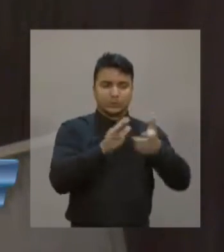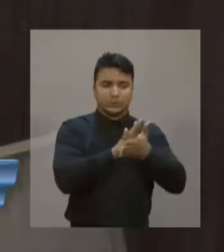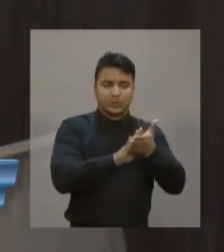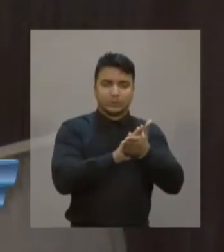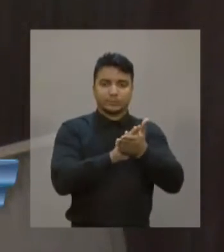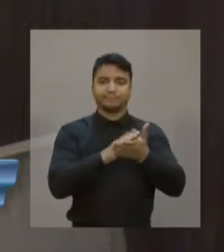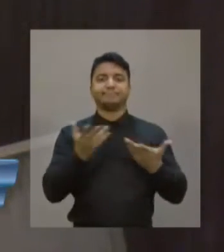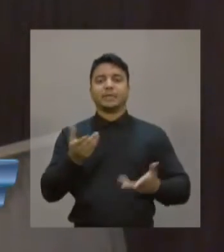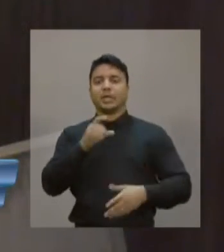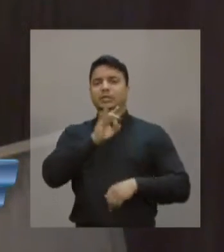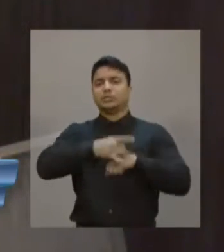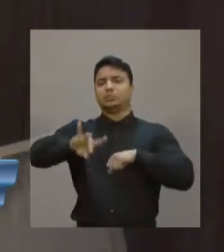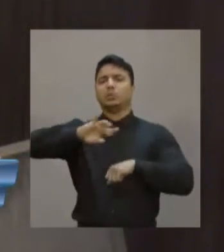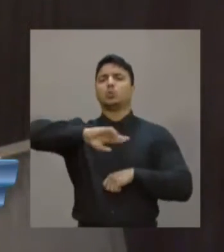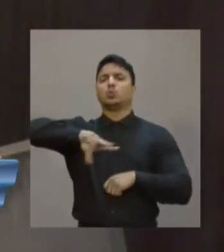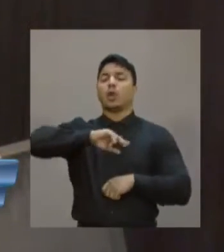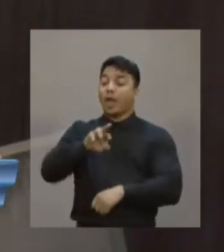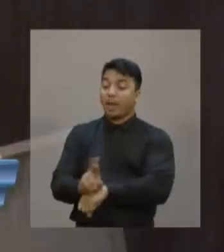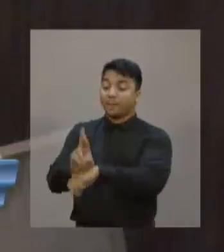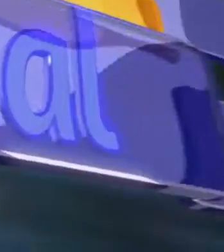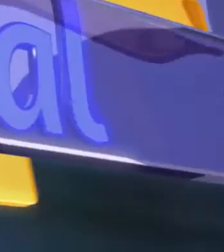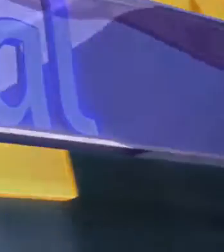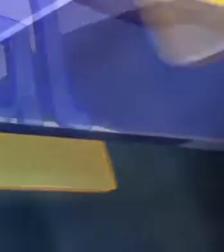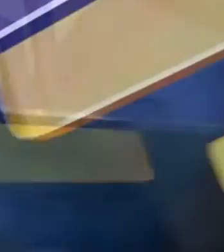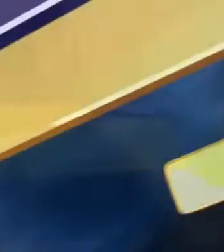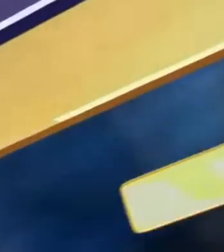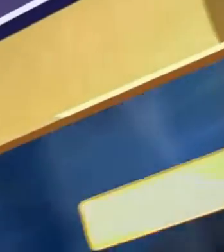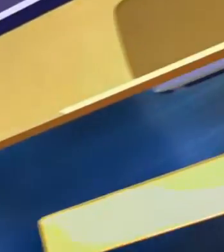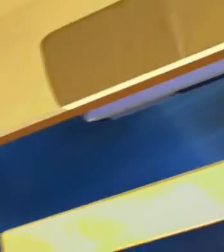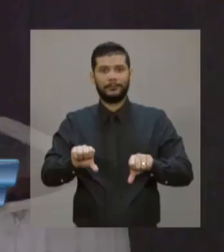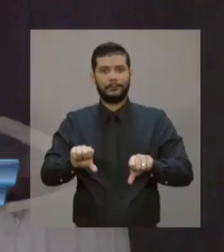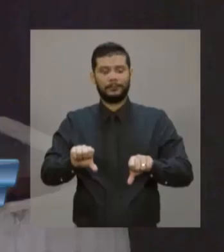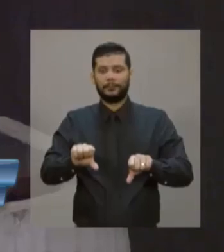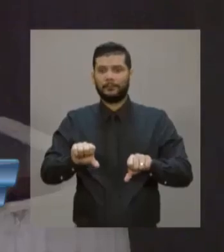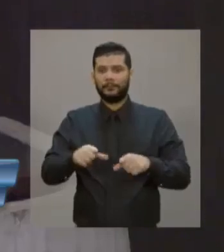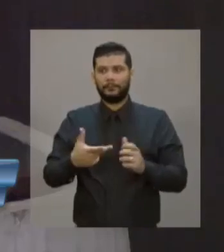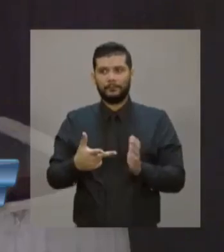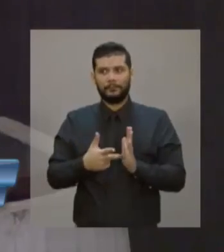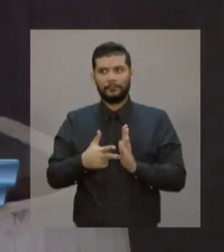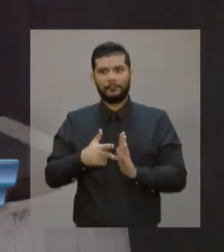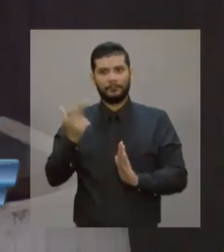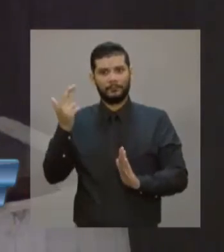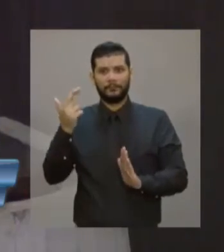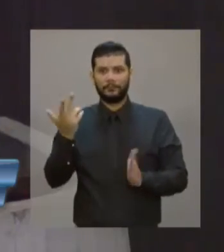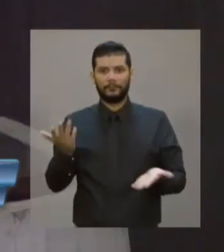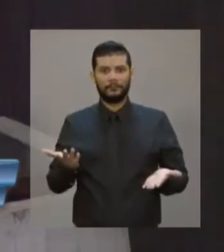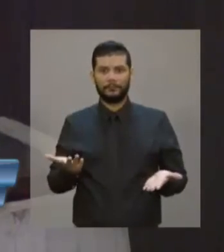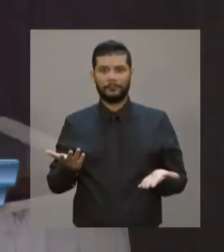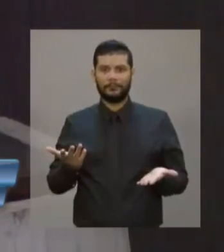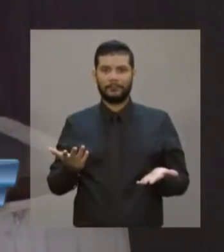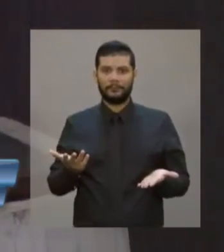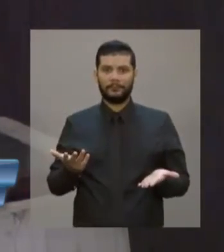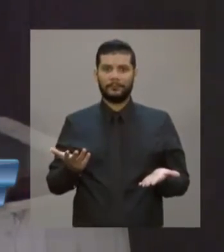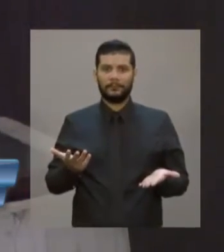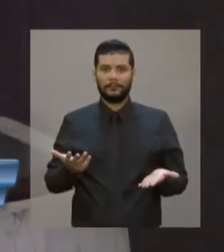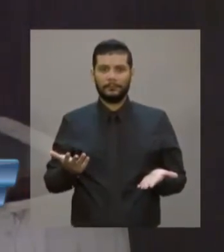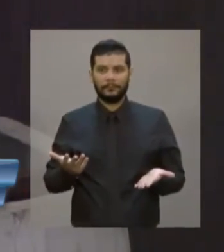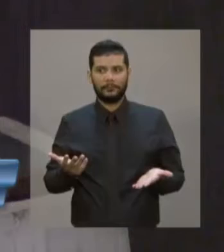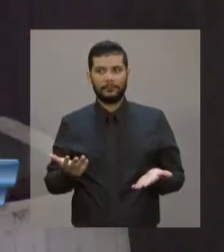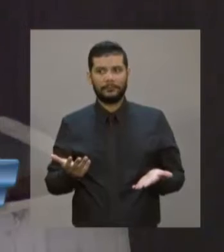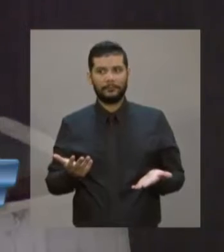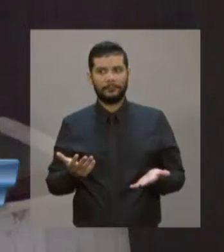liberadas de forma igualitária entre os deputados. O deputado Carlos Felipe, do PCdoB, falou de